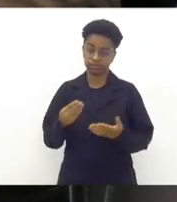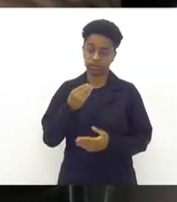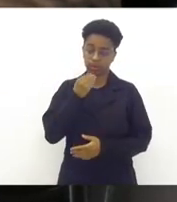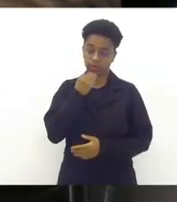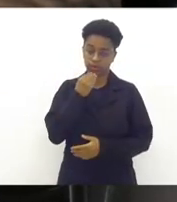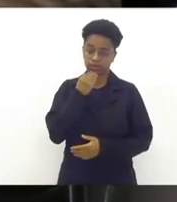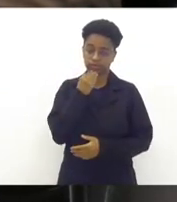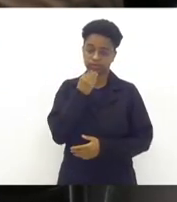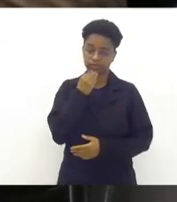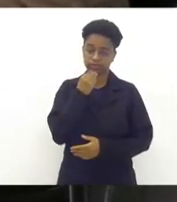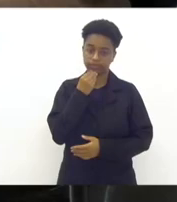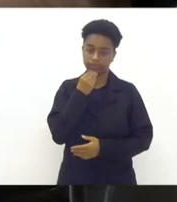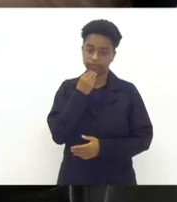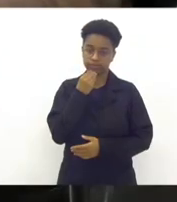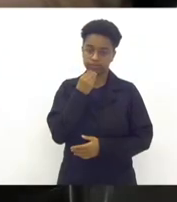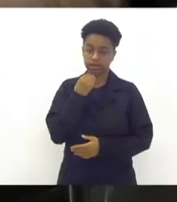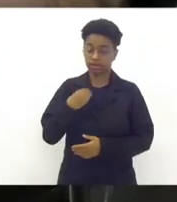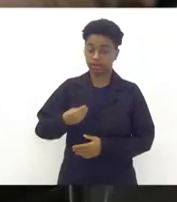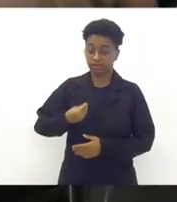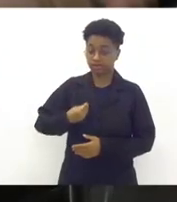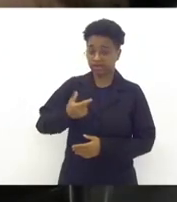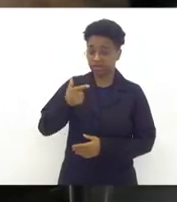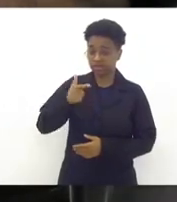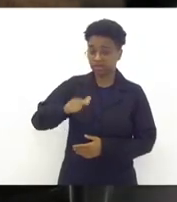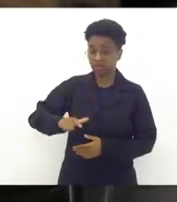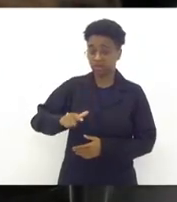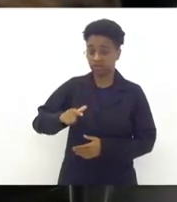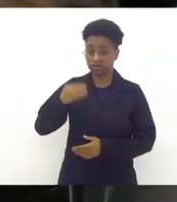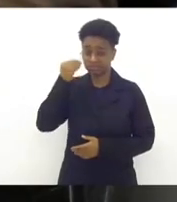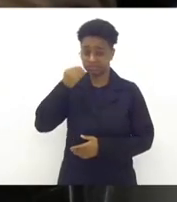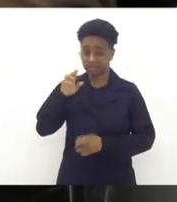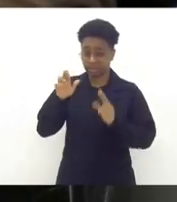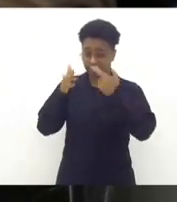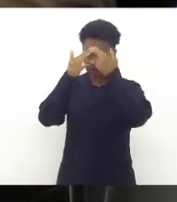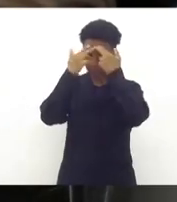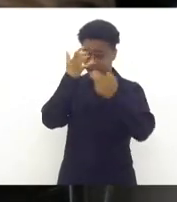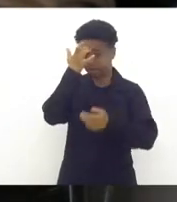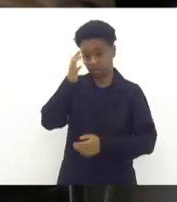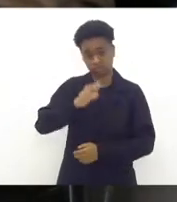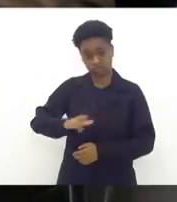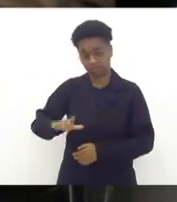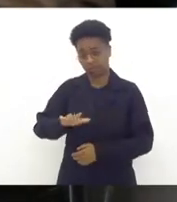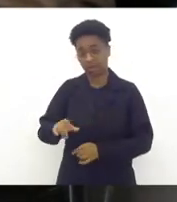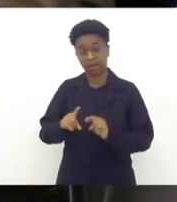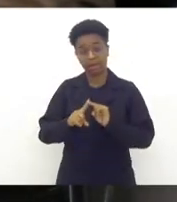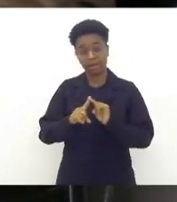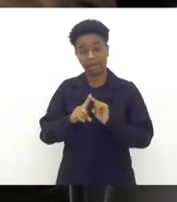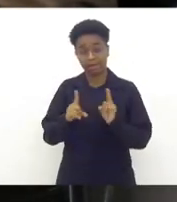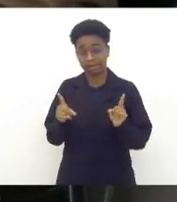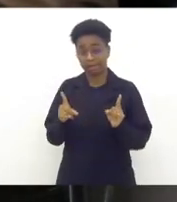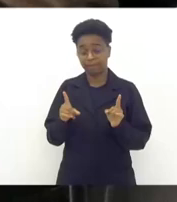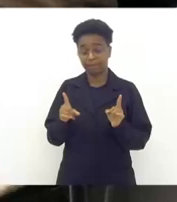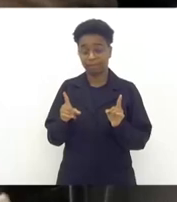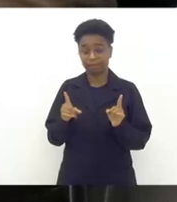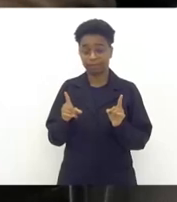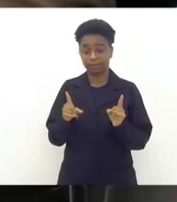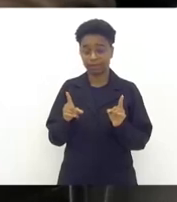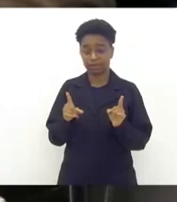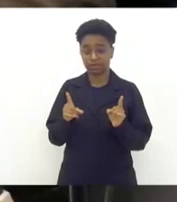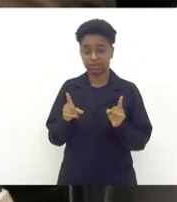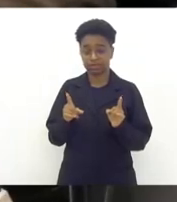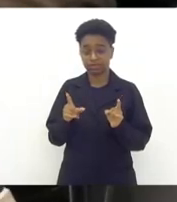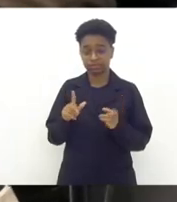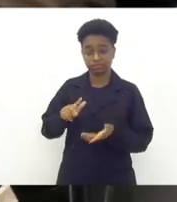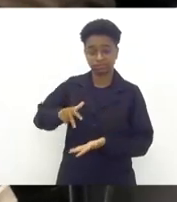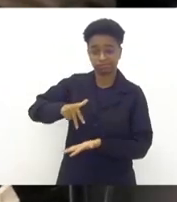Evidentemente que reviver o trauma não é uma coisa fácil, mas a disposição de fazer isso numa